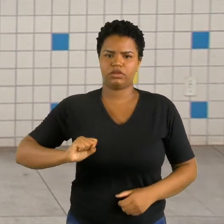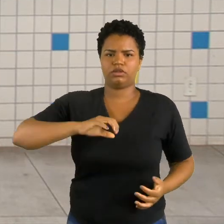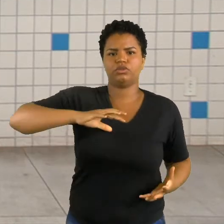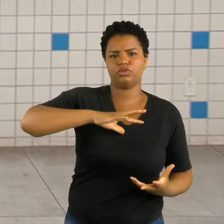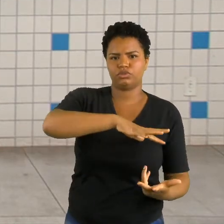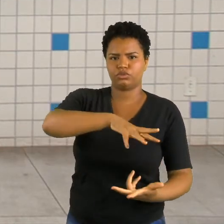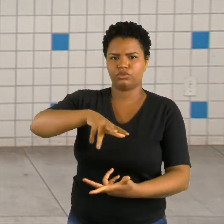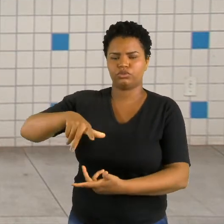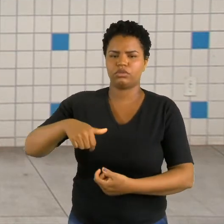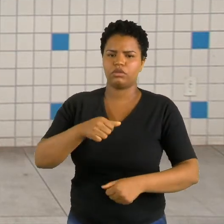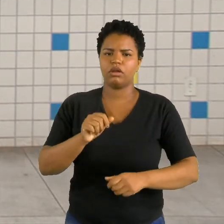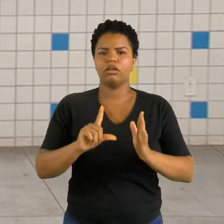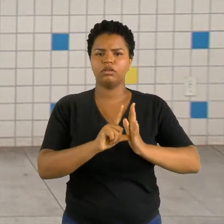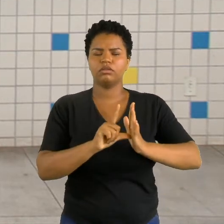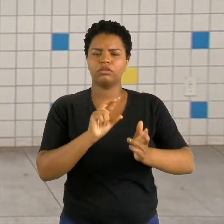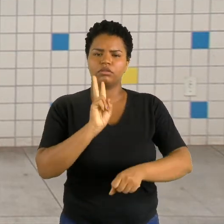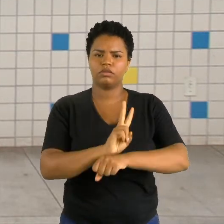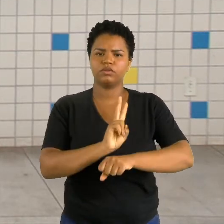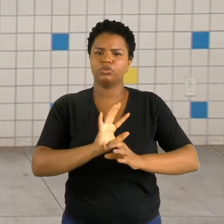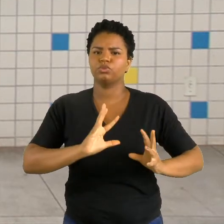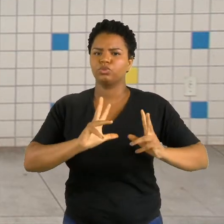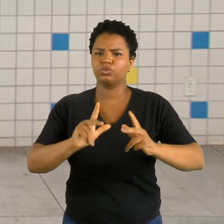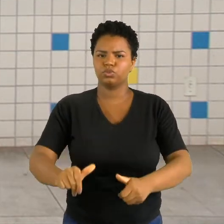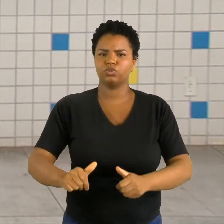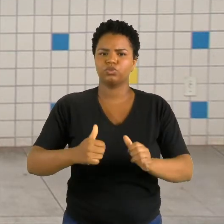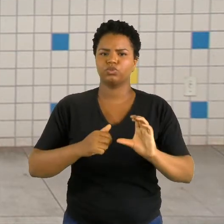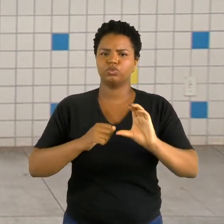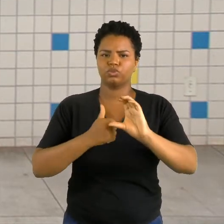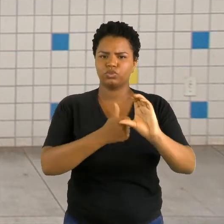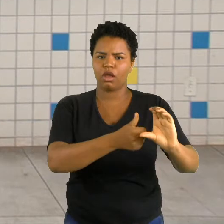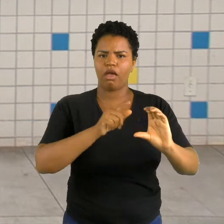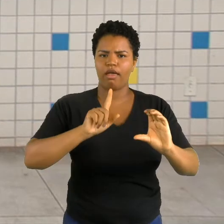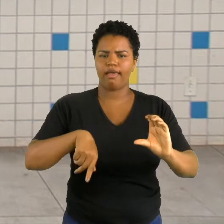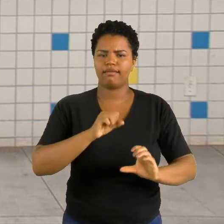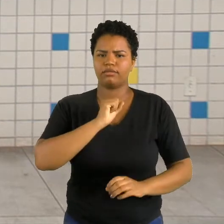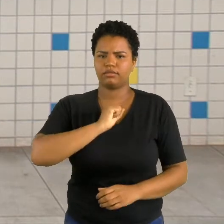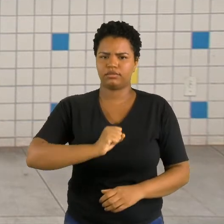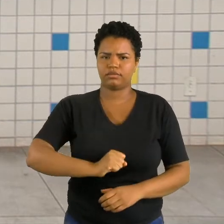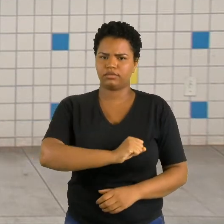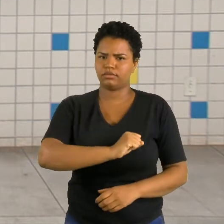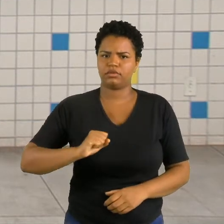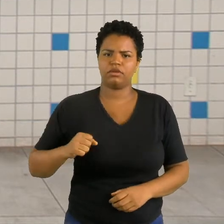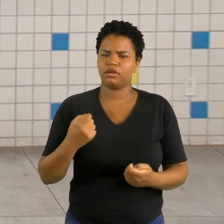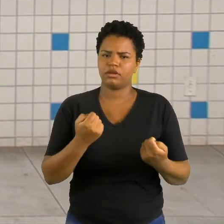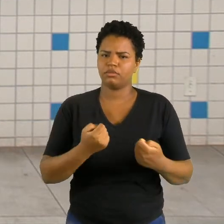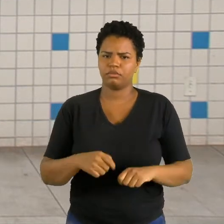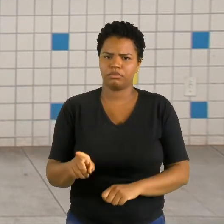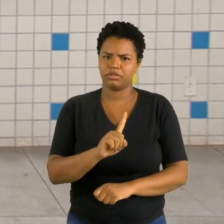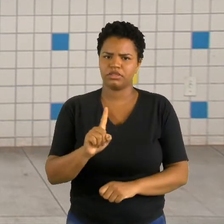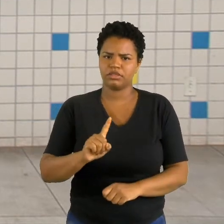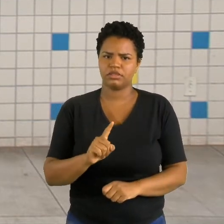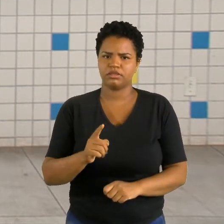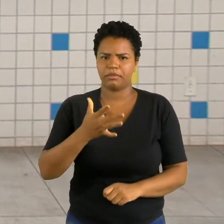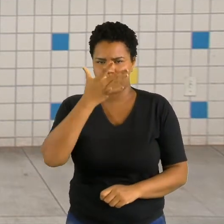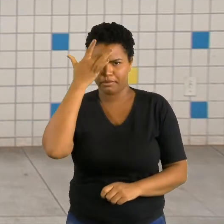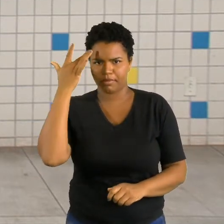Ou seja, Martinho Lutero, ele falava que você só pode ser salvo pela sua fé, né? Até ele afirmava nas suas